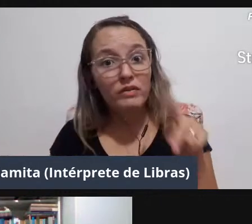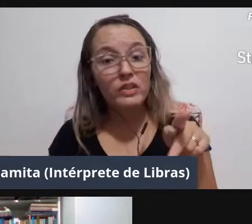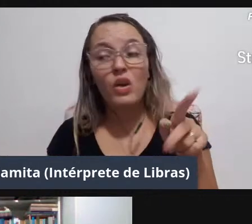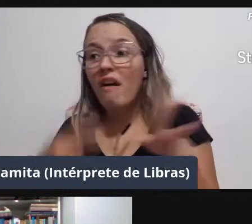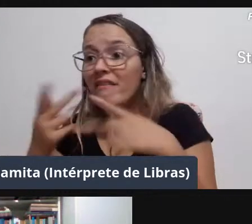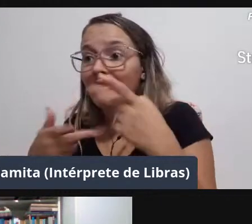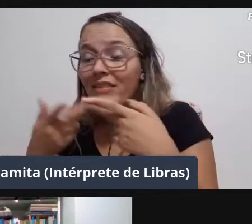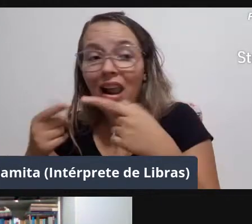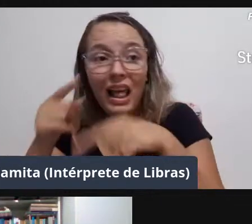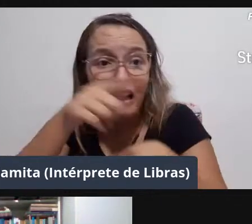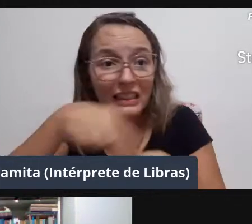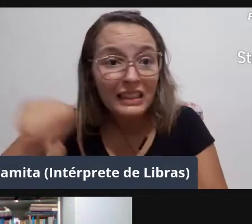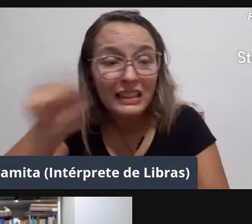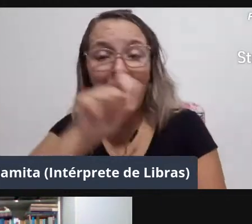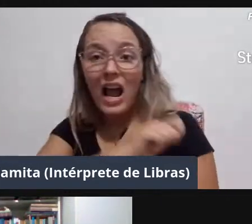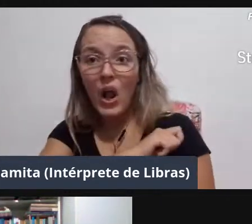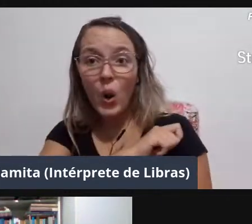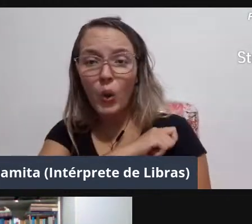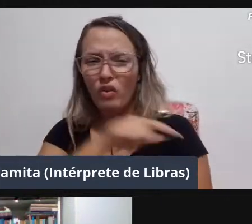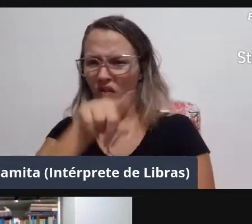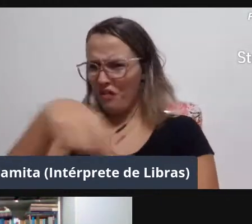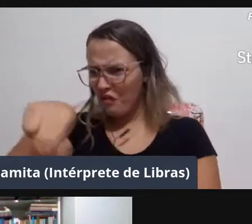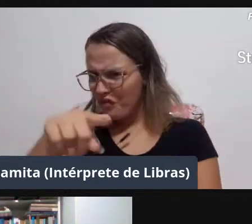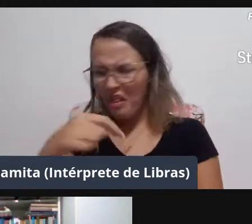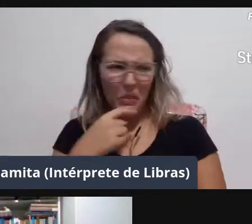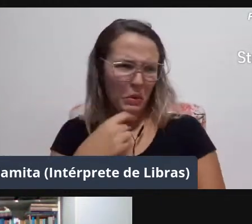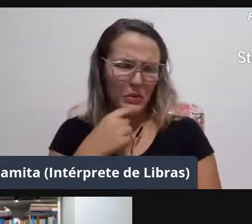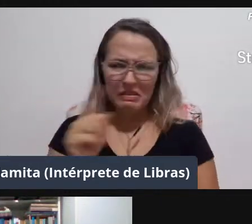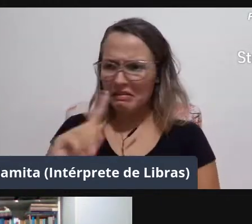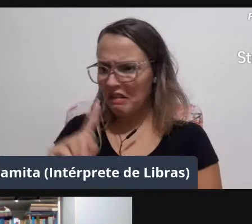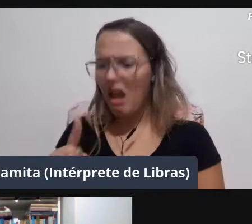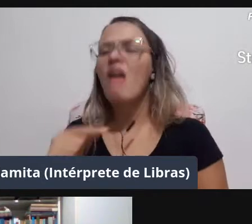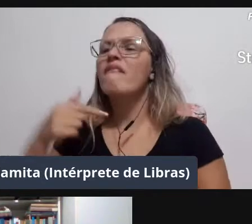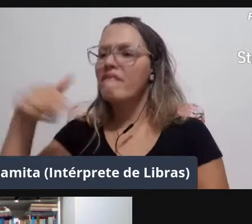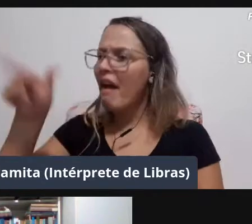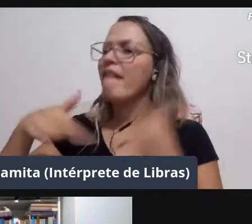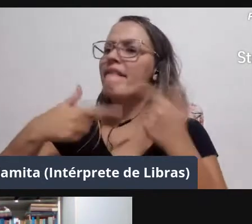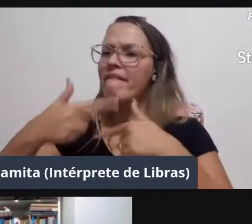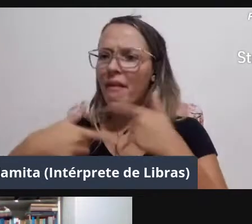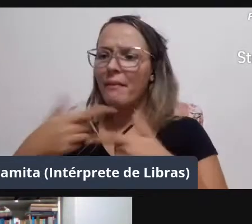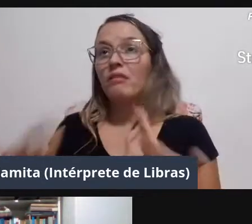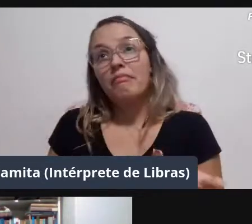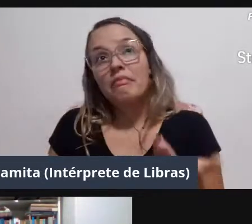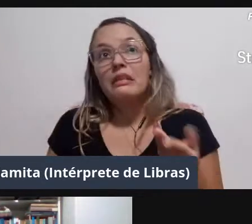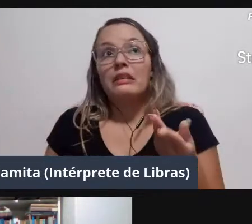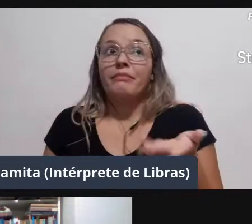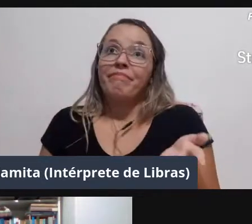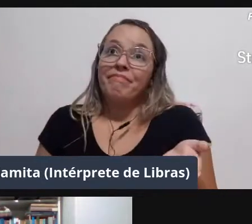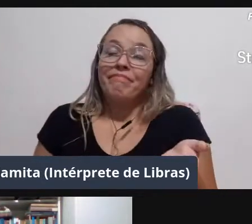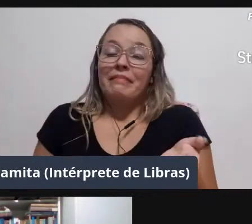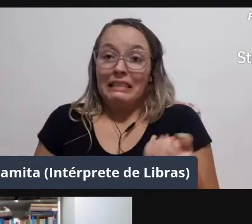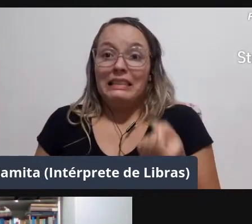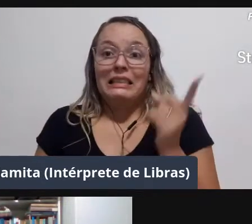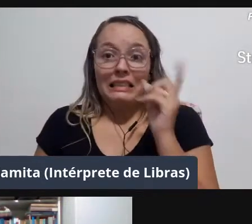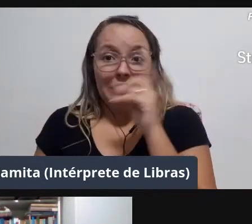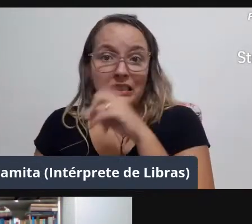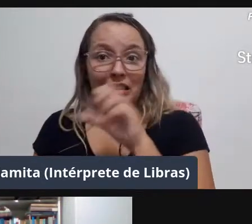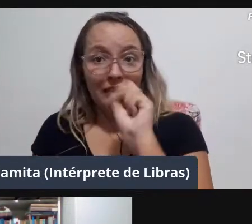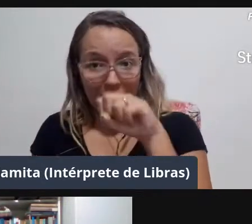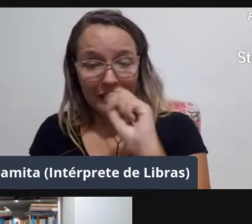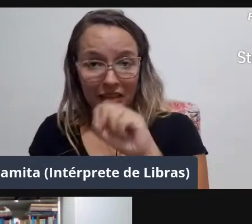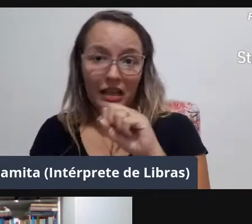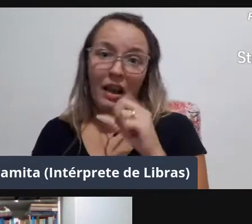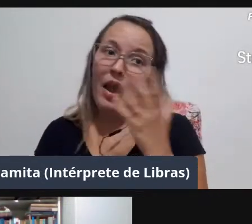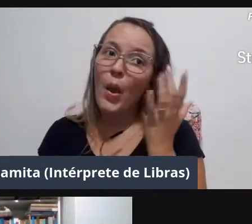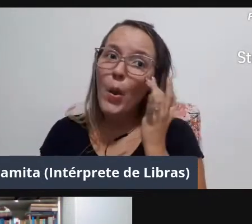Então, talvez, quem sabe, né? Essa é a minha expectativa, né? É o que eu fico assim, achando que é uma